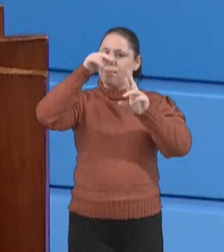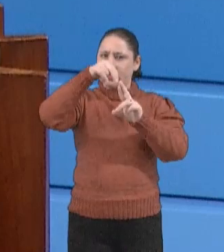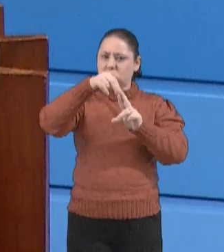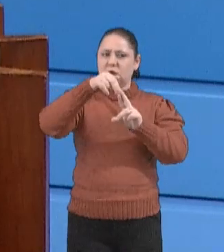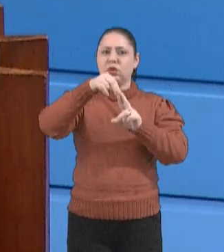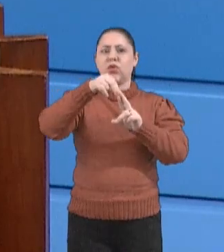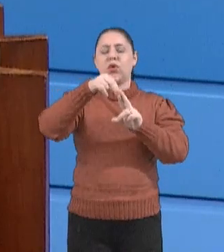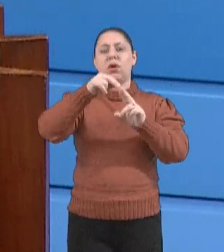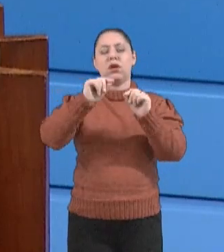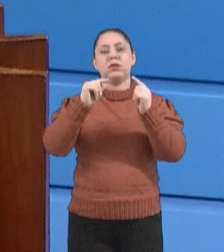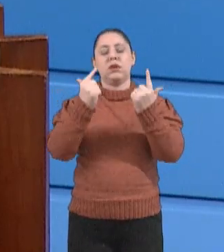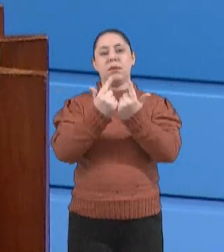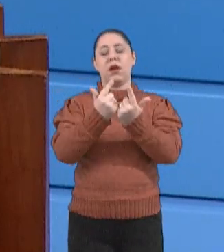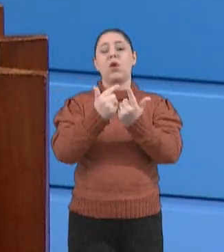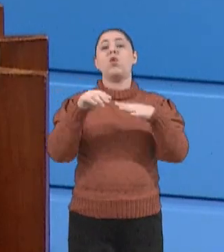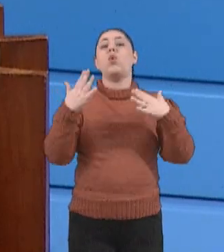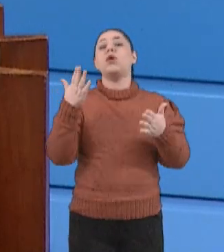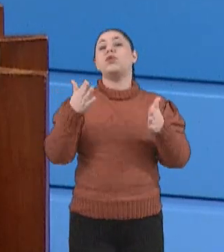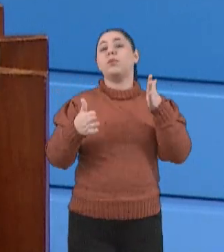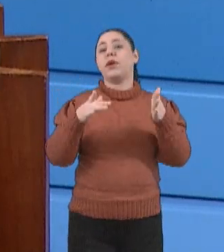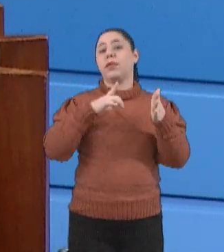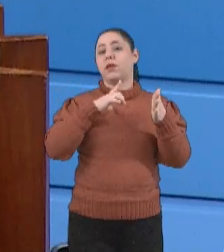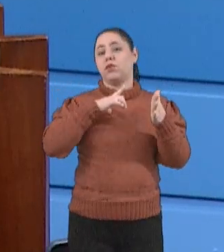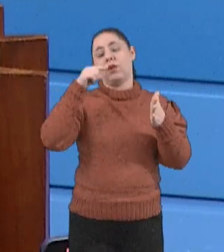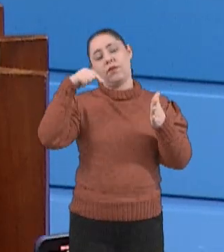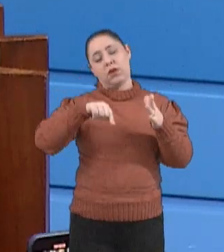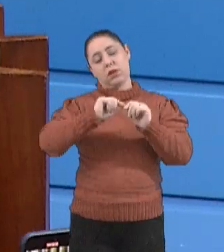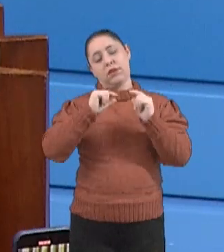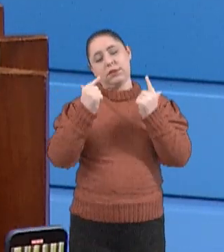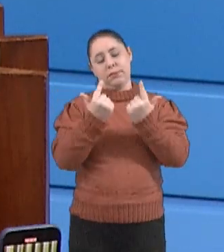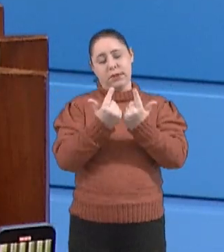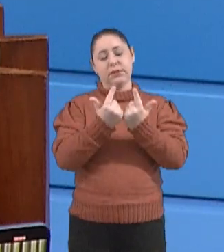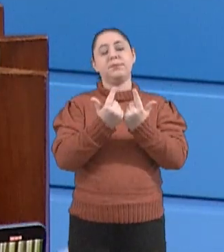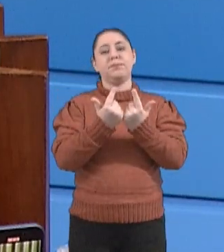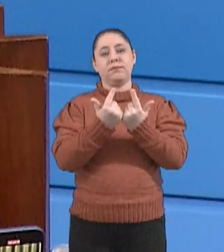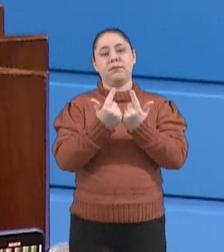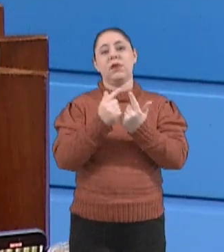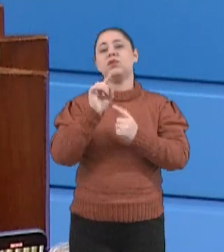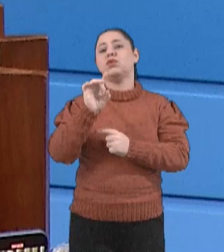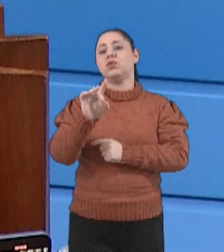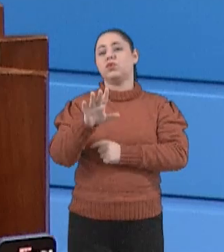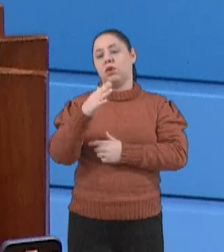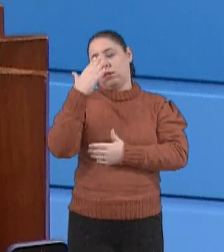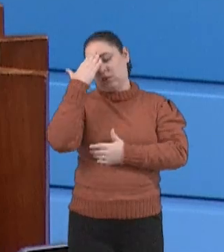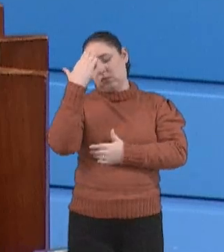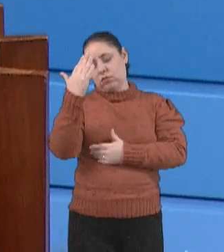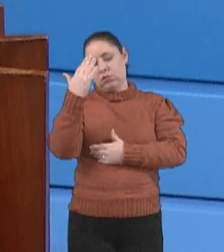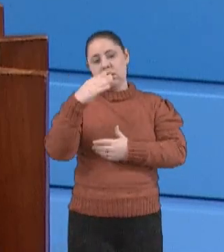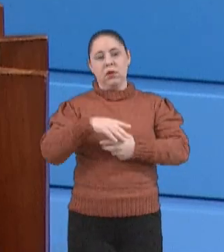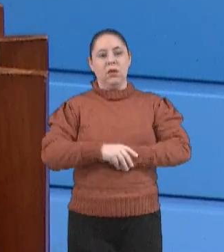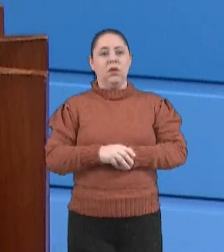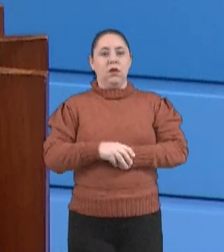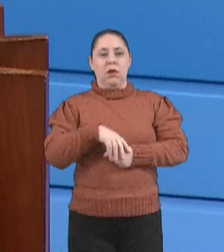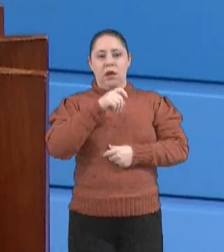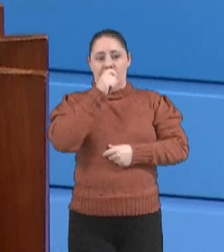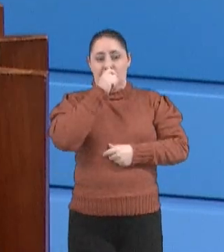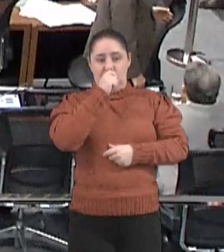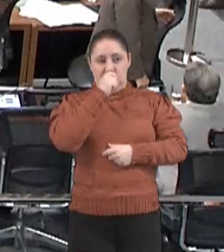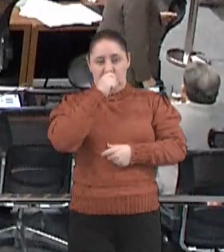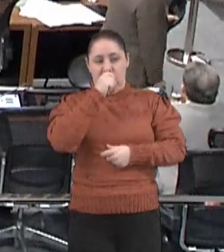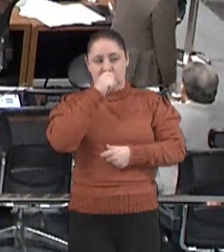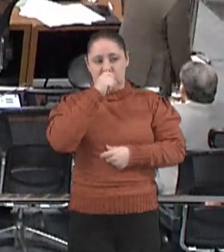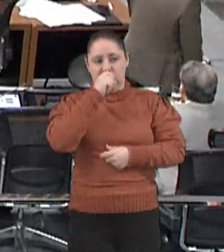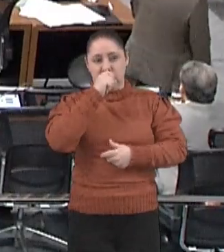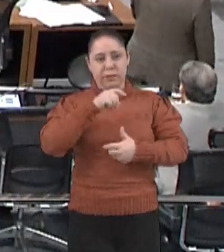bem essa casa nos mandatos que desempenhou aqui na Assembleia Legislativa. Era isso. Muito obrigado.